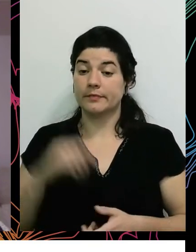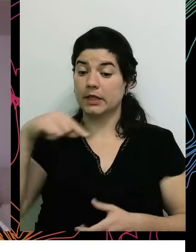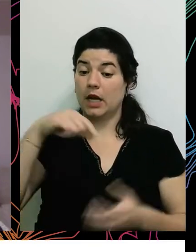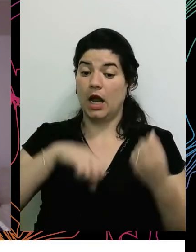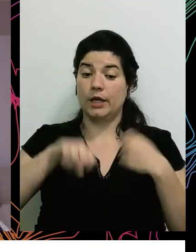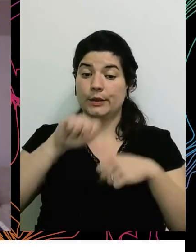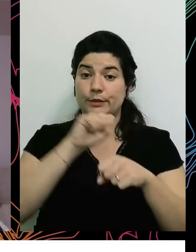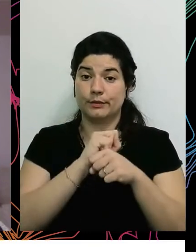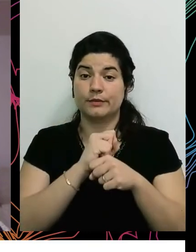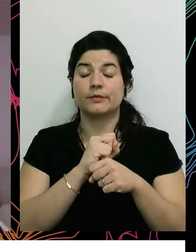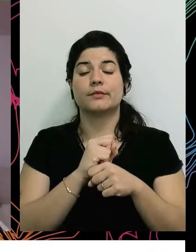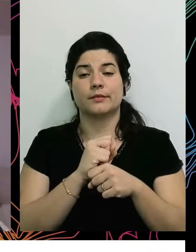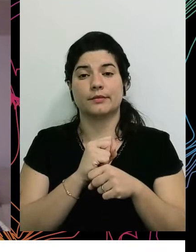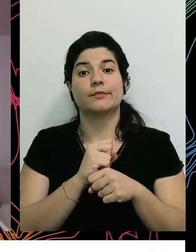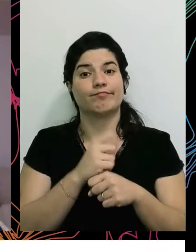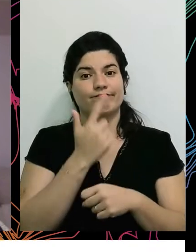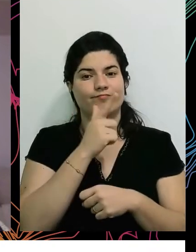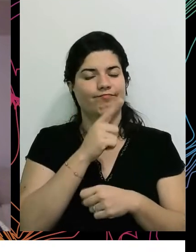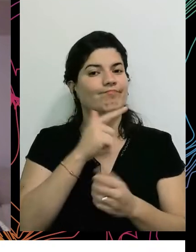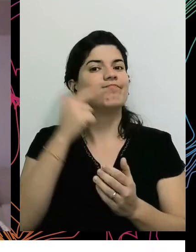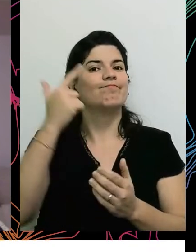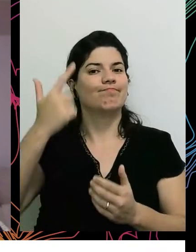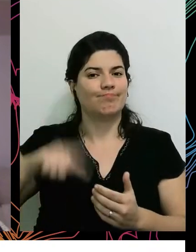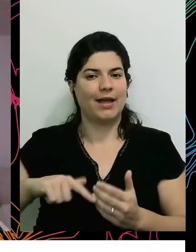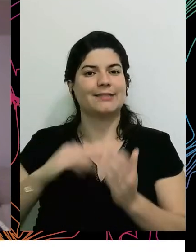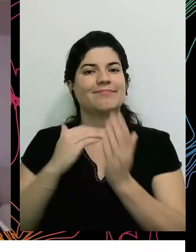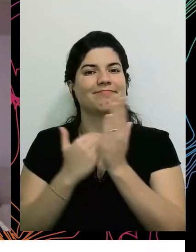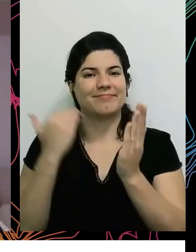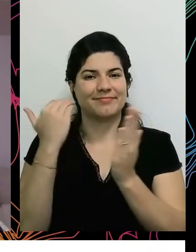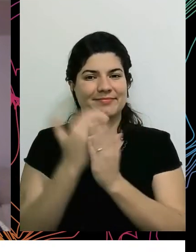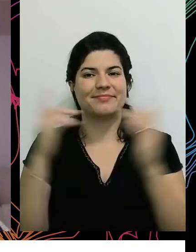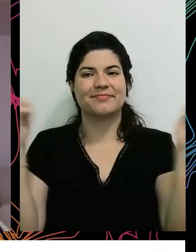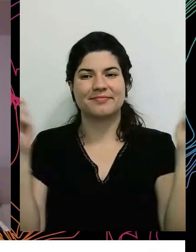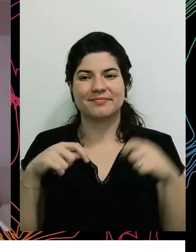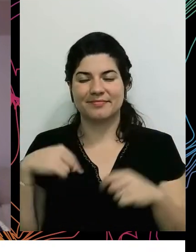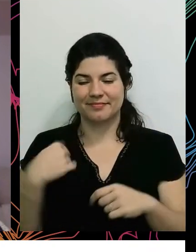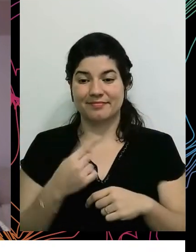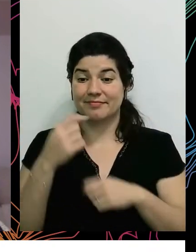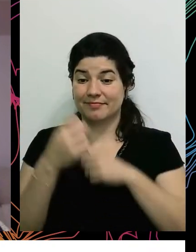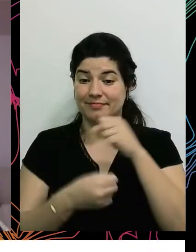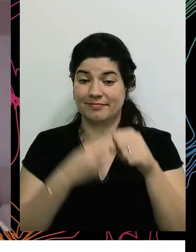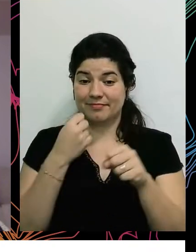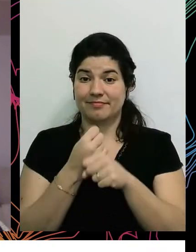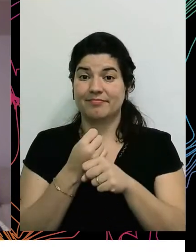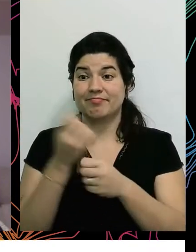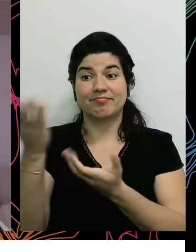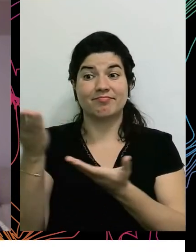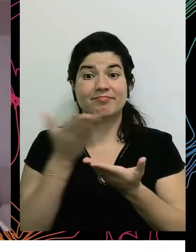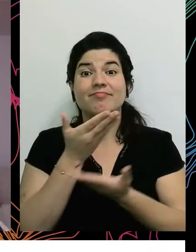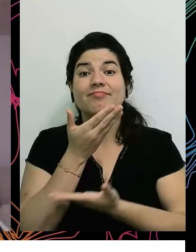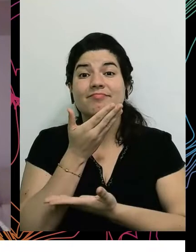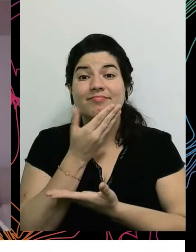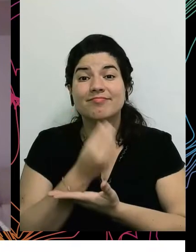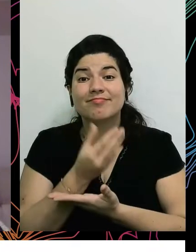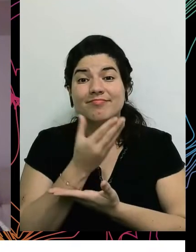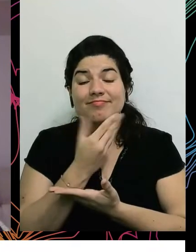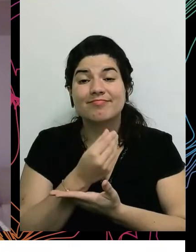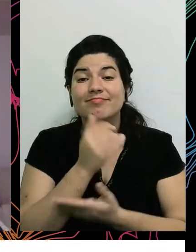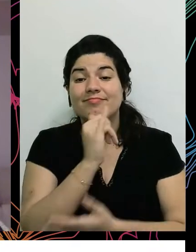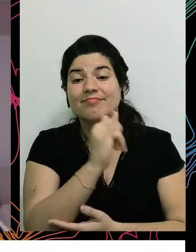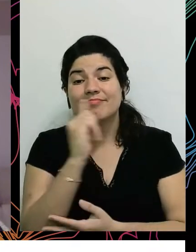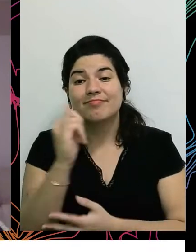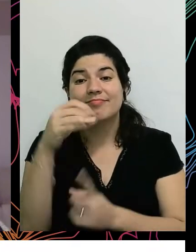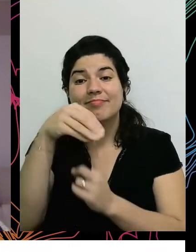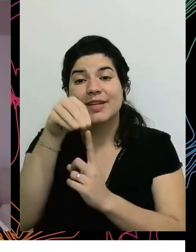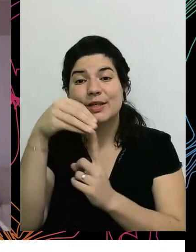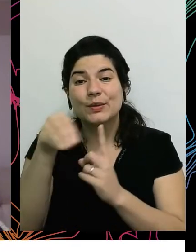um passo a mais, né? Esse ano nós convidamos homens mentores. Por quê?